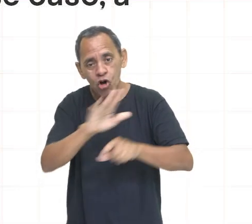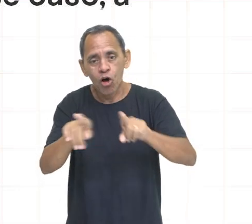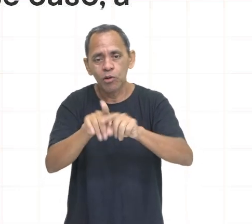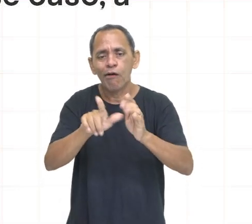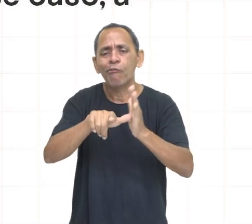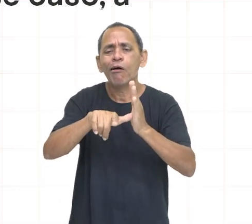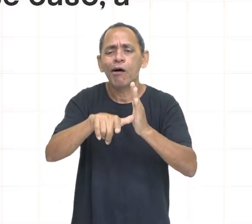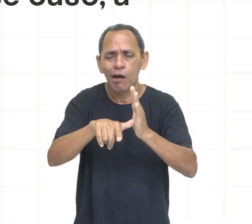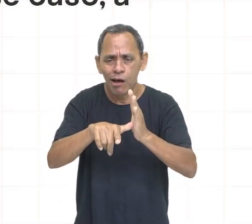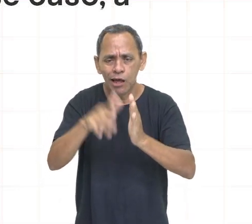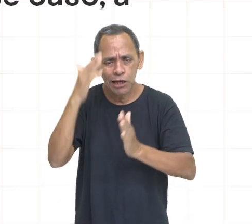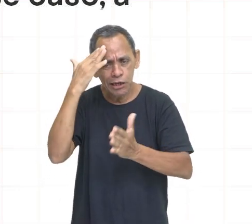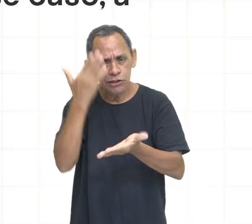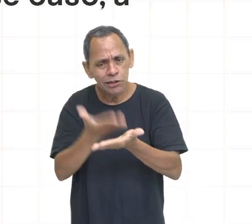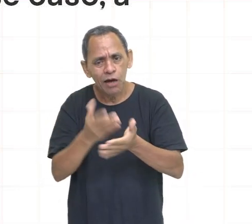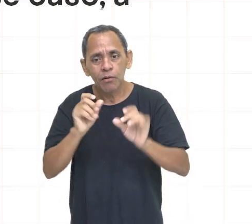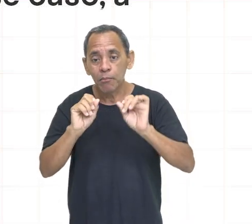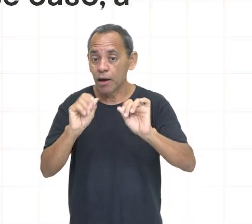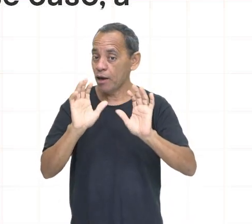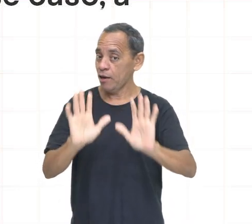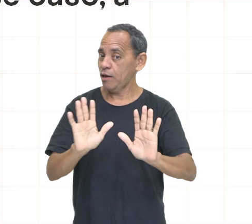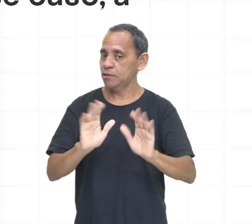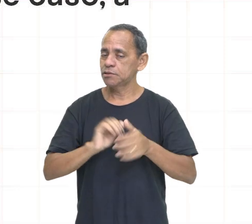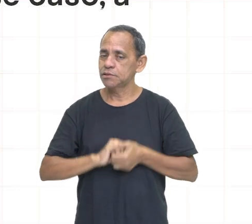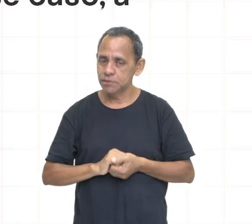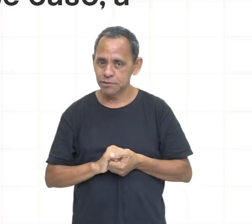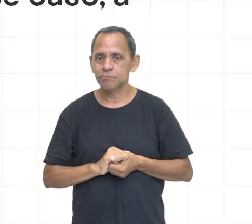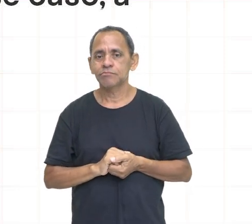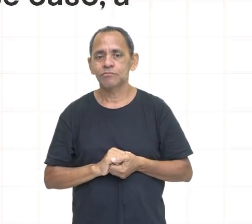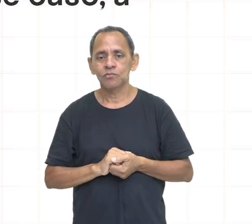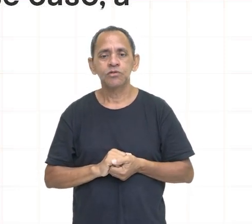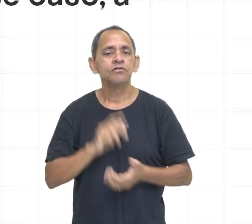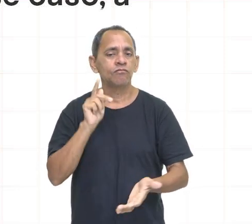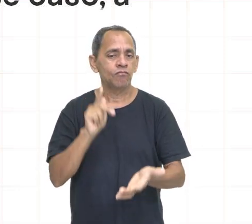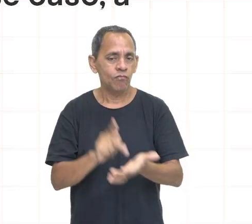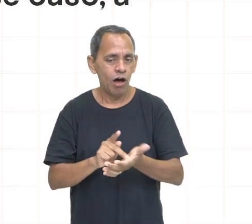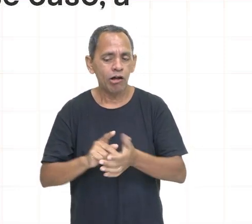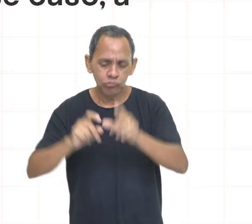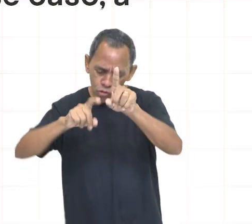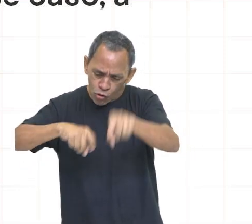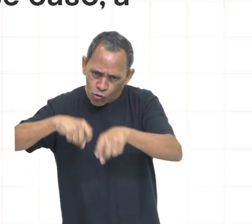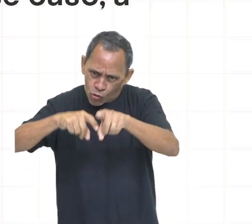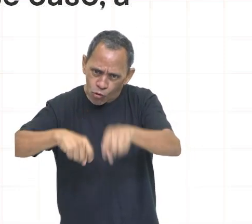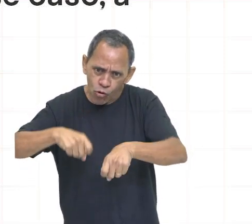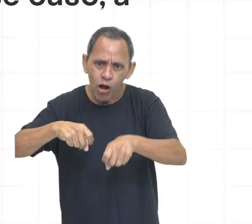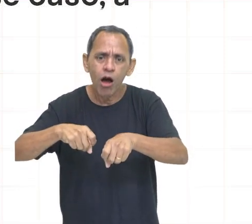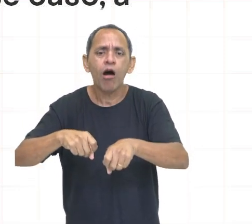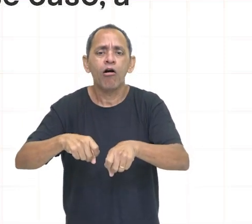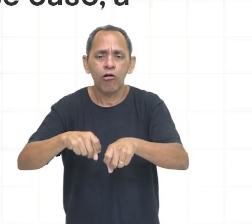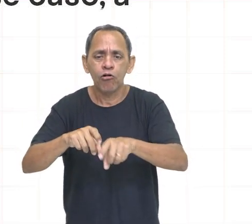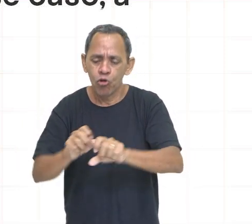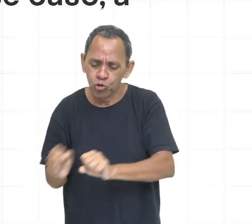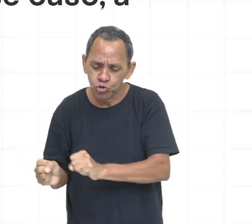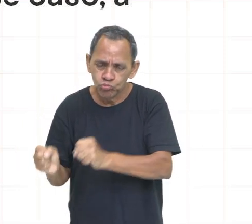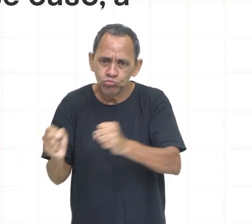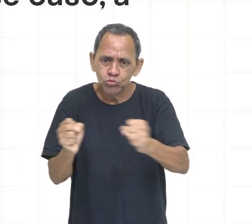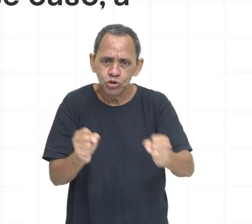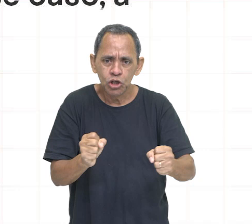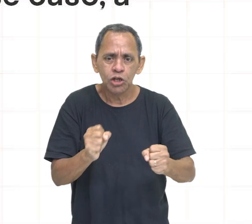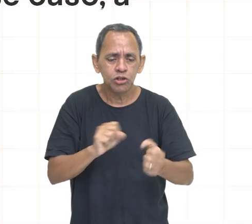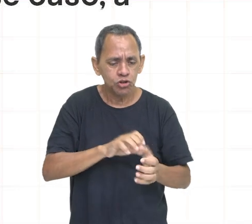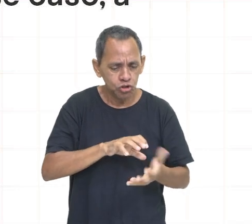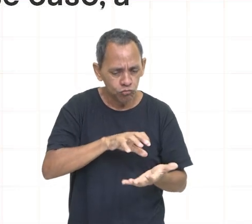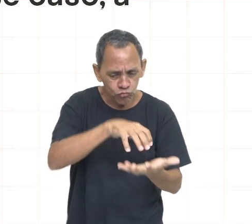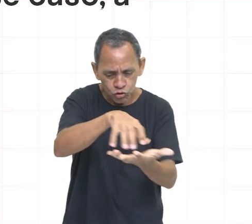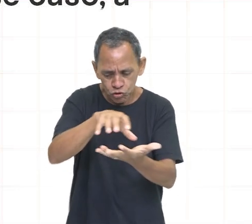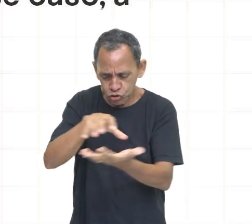como atrasada, já que era majoritariamente rural e seus poderes ainda